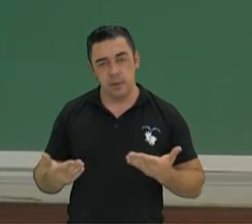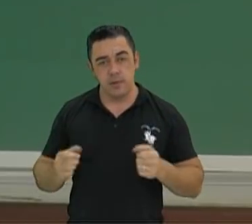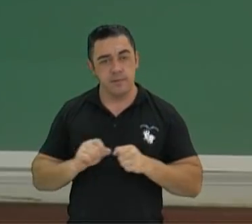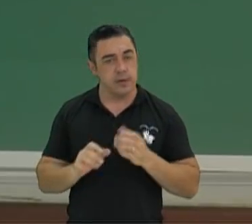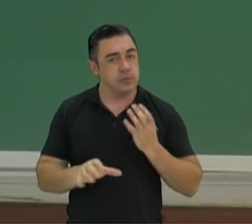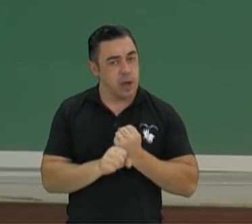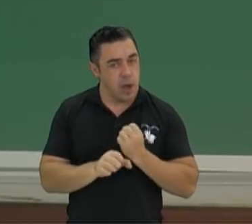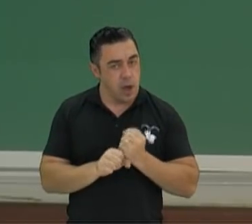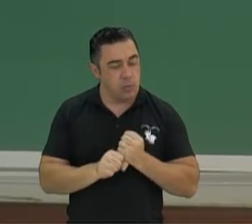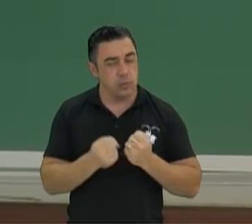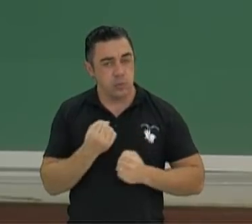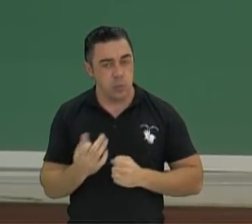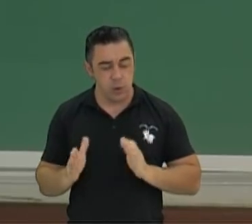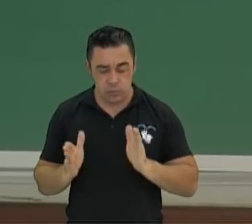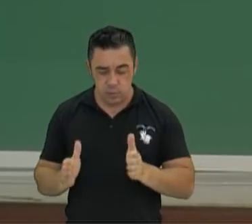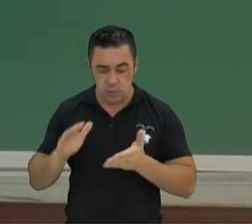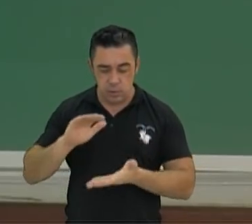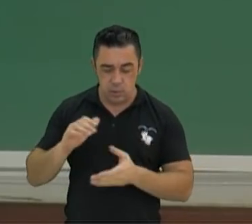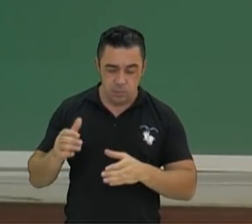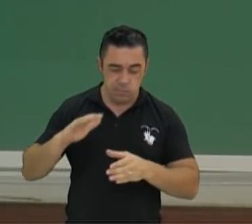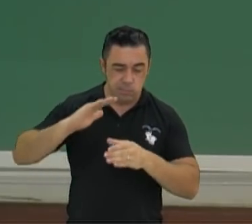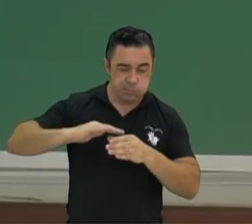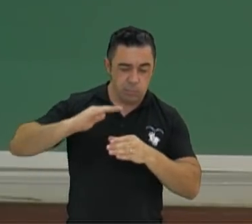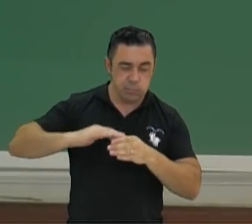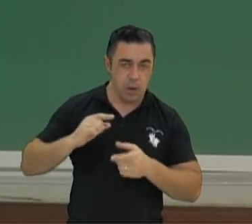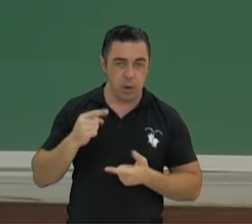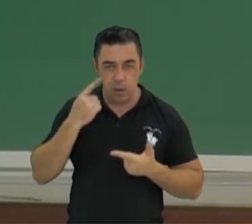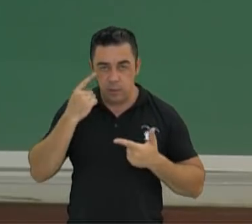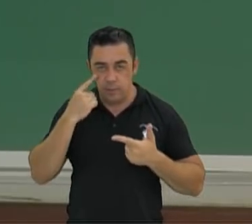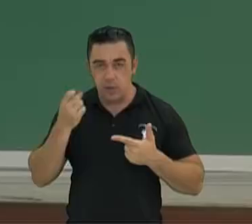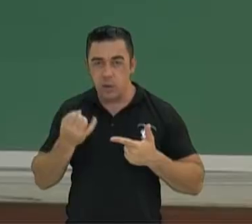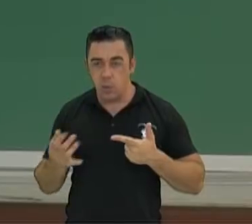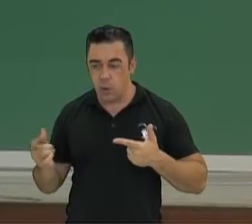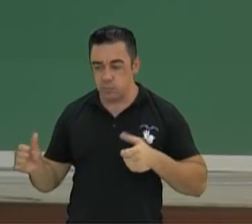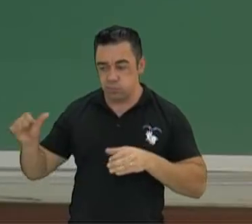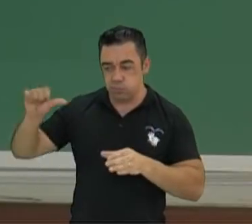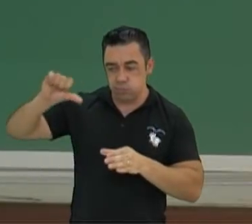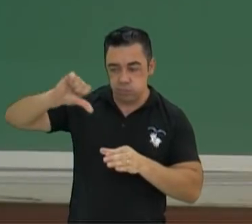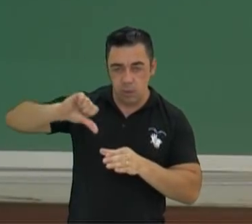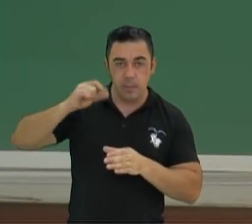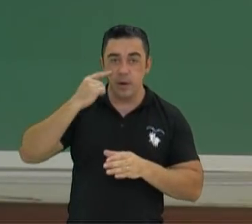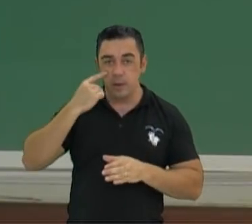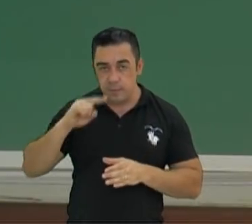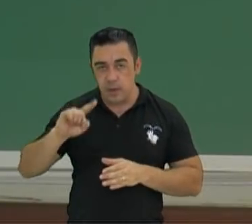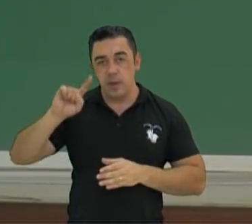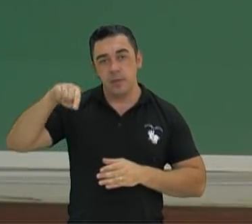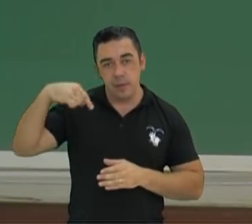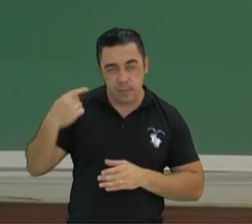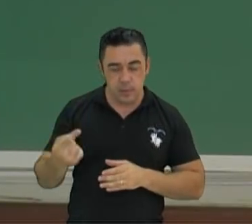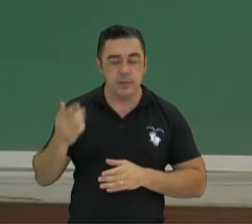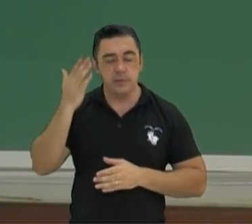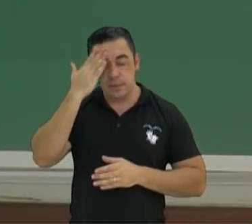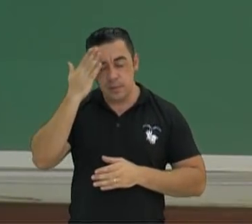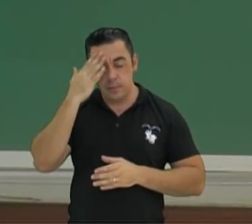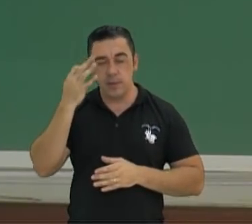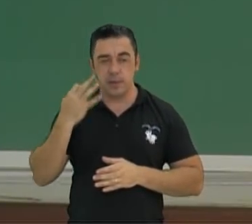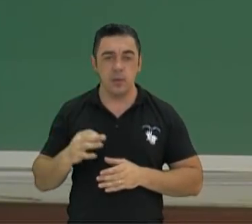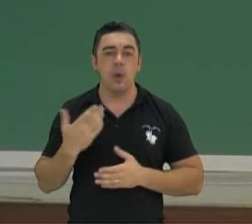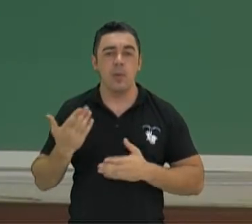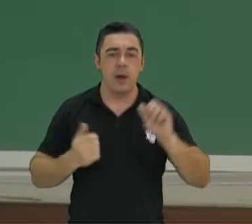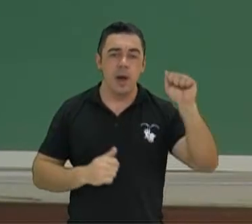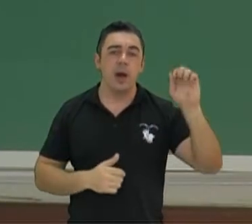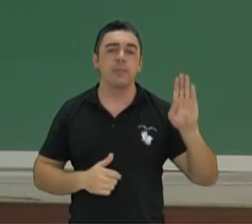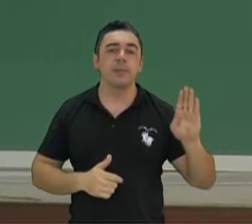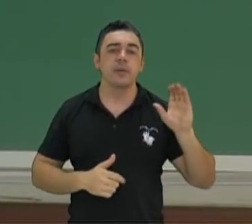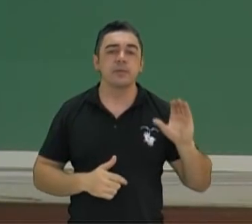calcula o volume do porta-sabonete, veja se o líquido cabe ali dentro, para daí você poder ver certinho quais